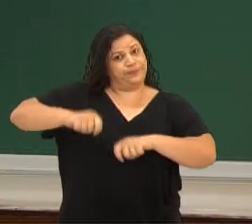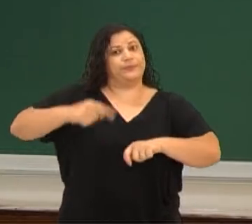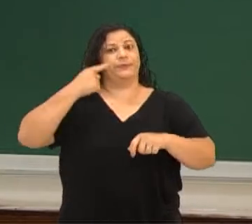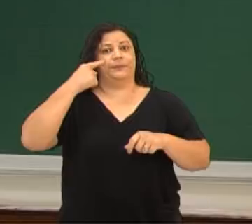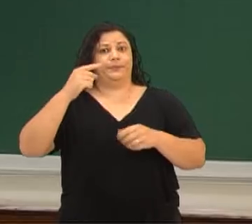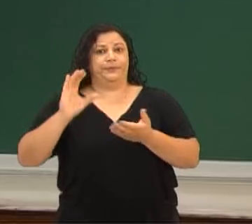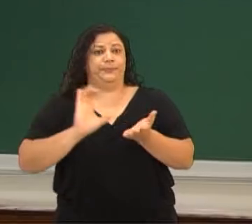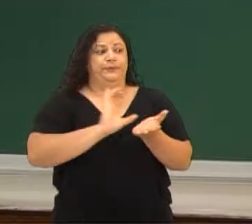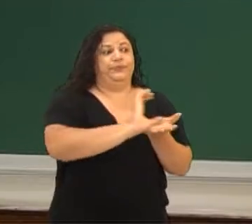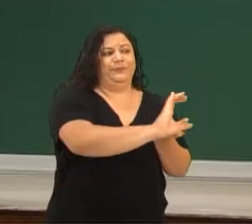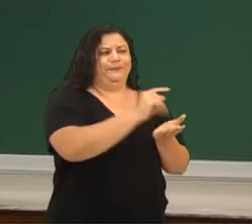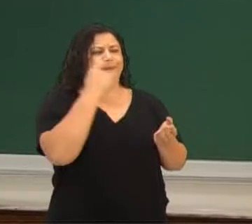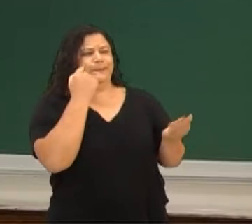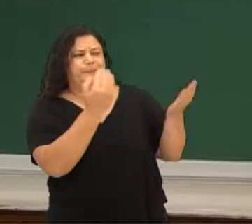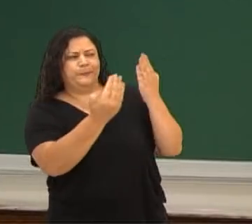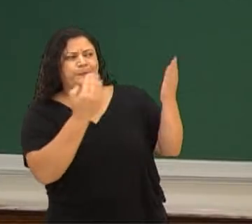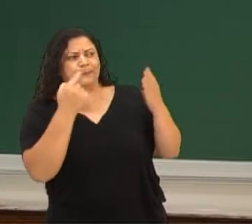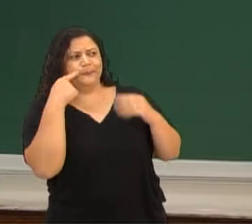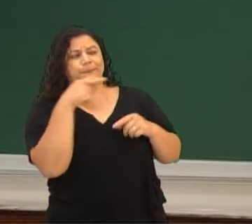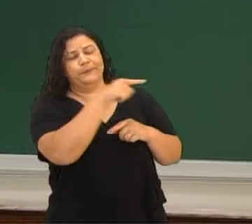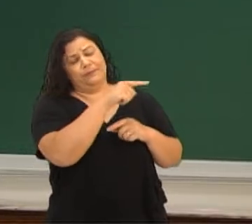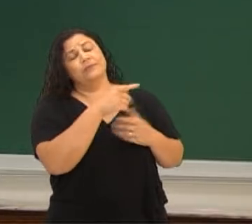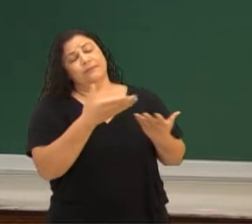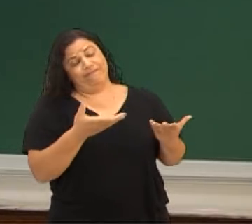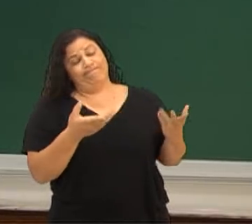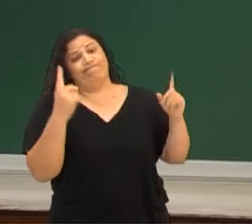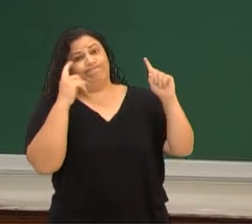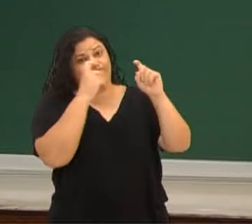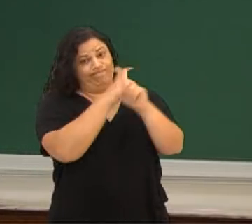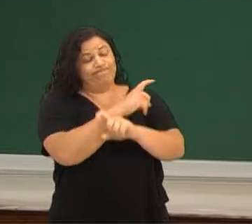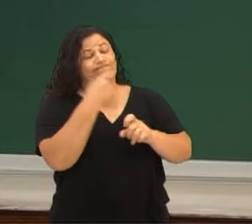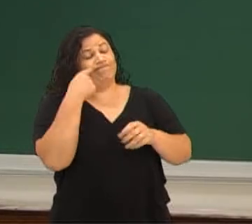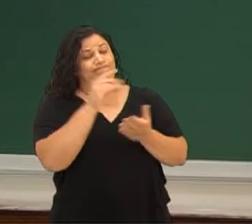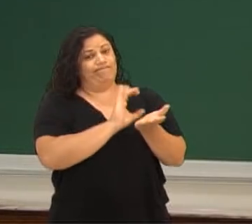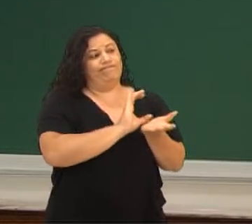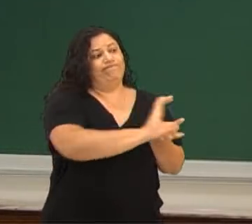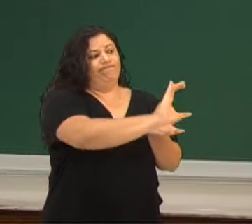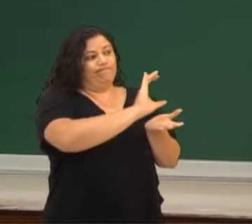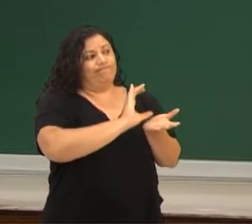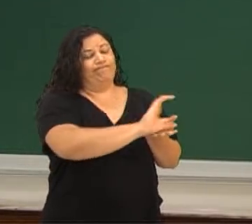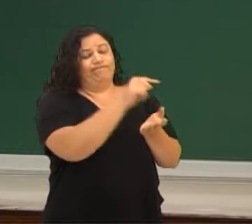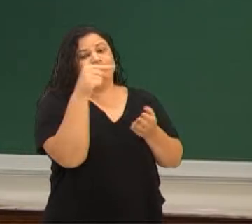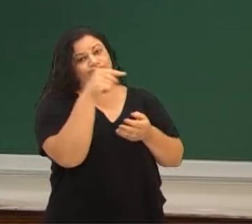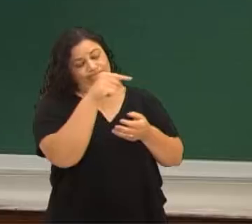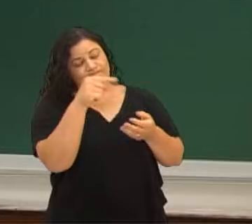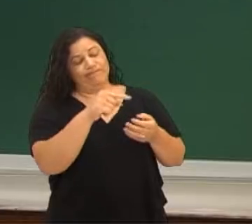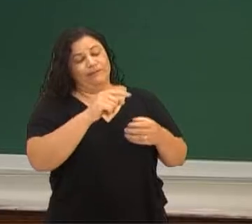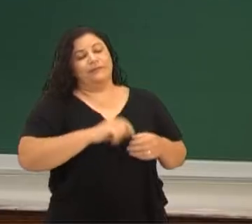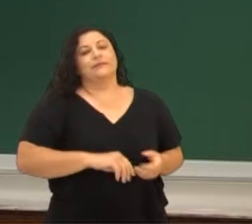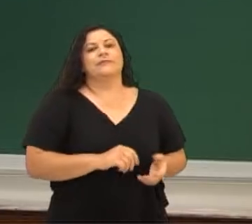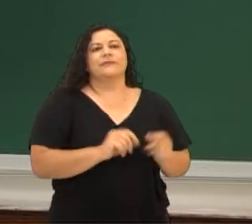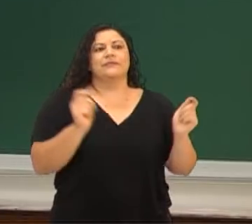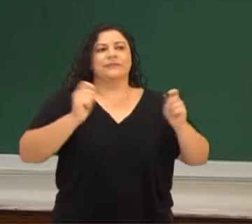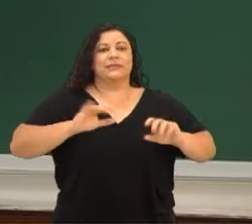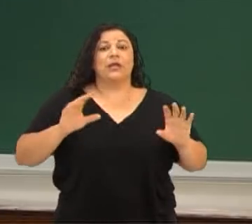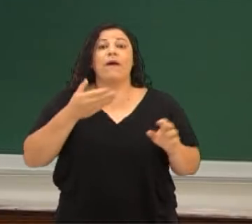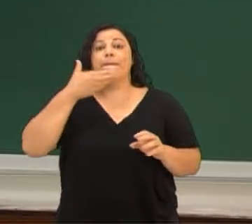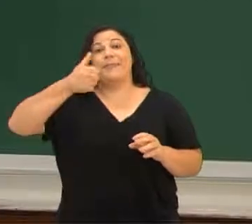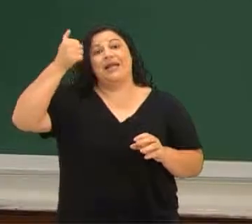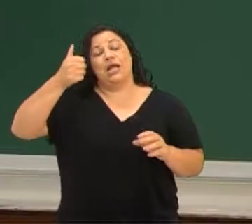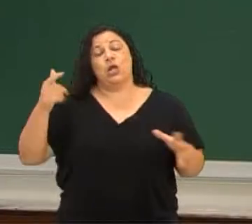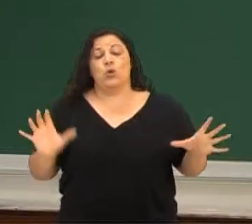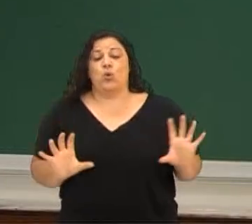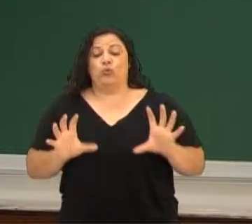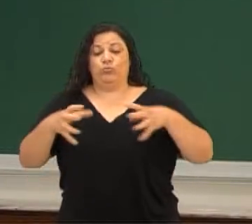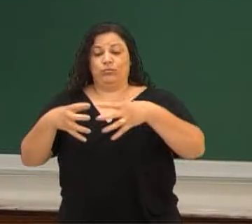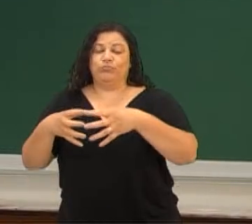investidores. Para os investidores, né, financeiros, é melhor investir numa economia de aglomeração, de